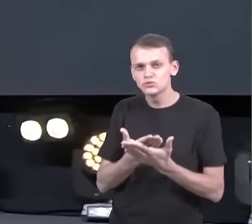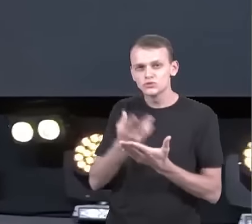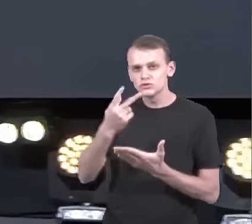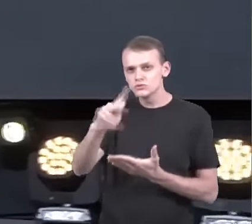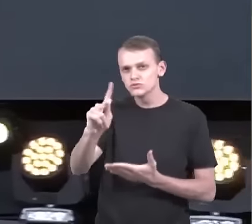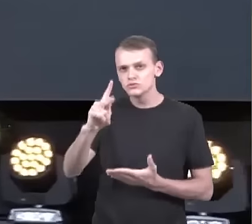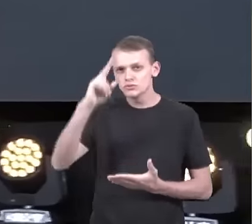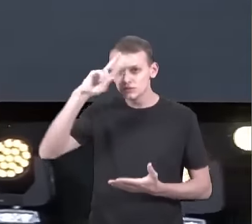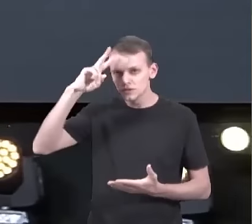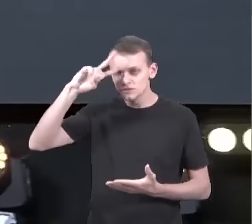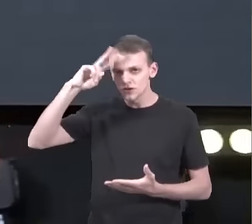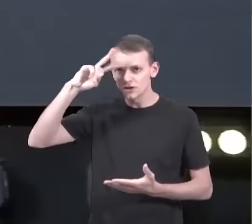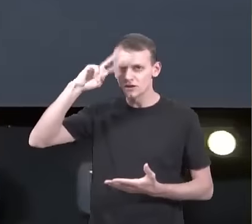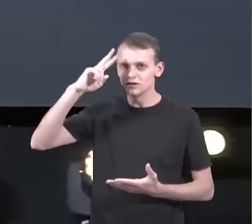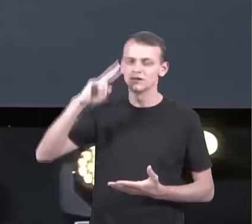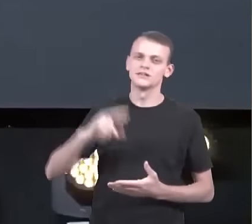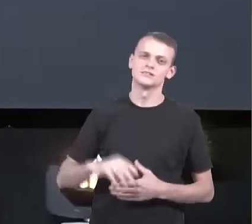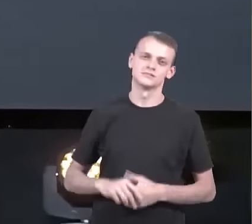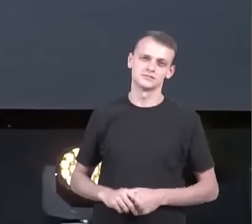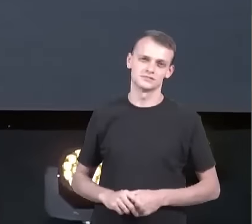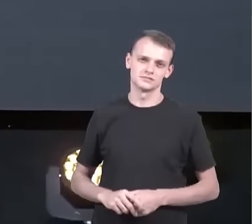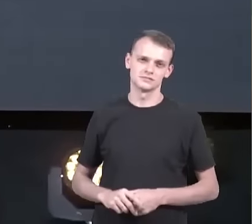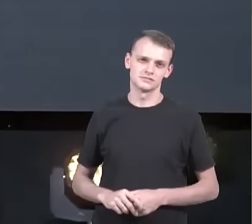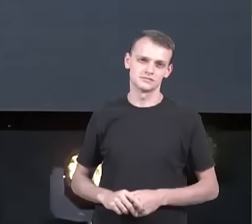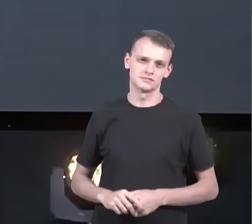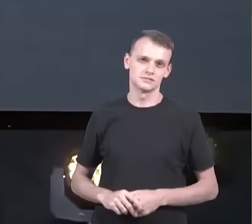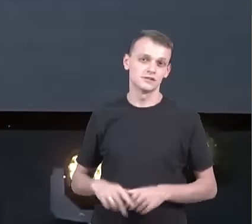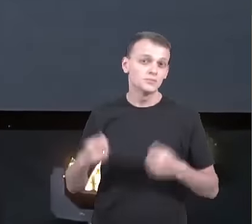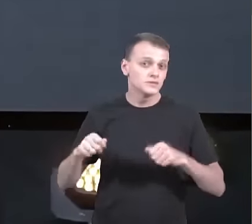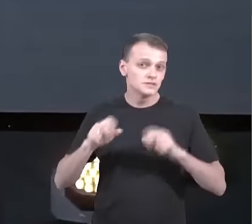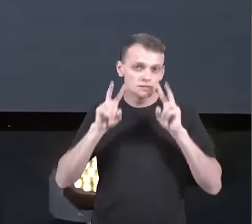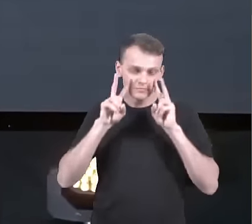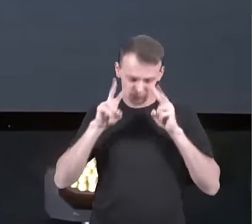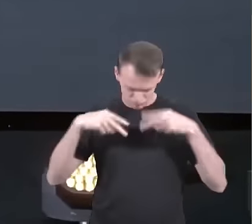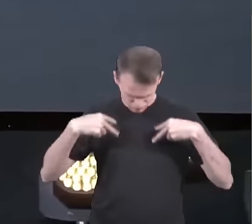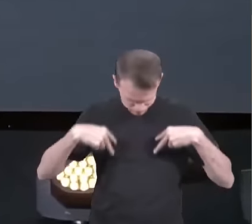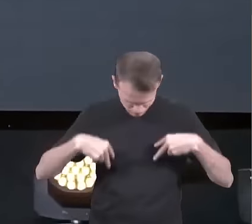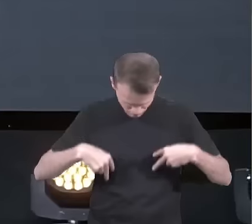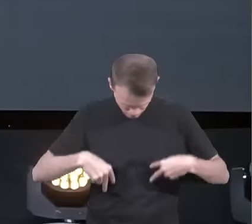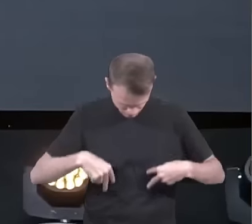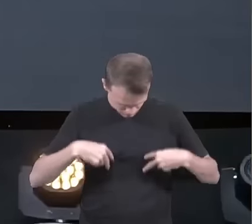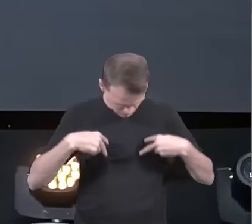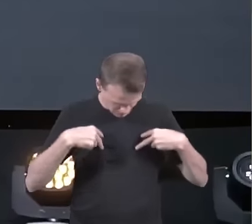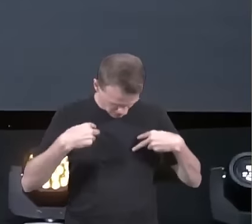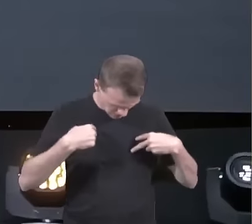ataques contra você que está a sua grande força.